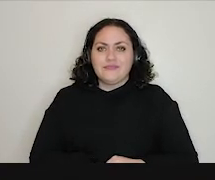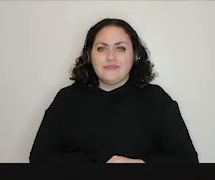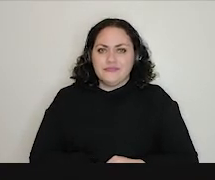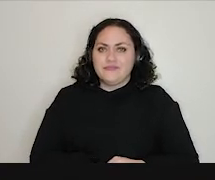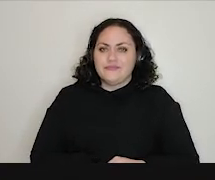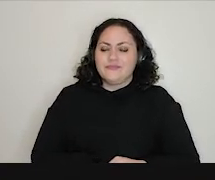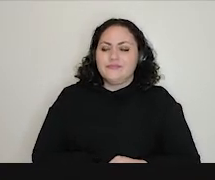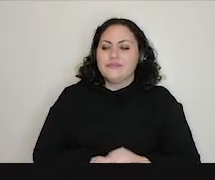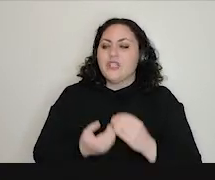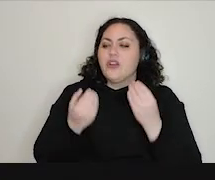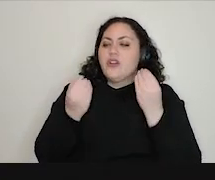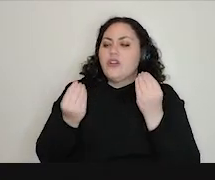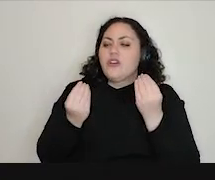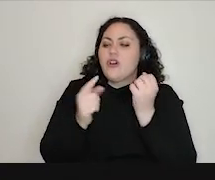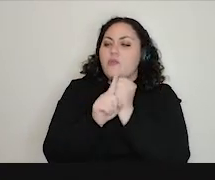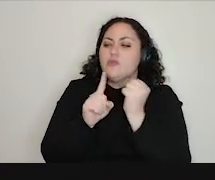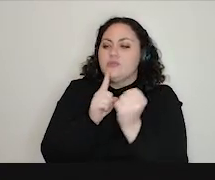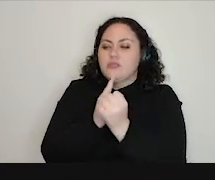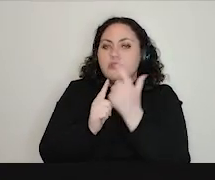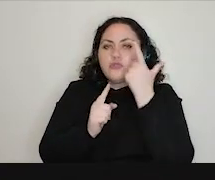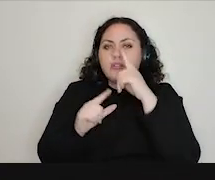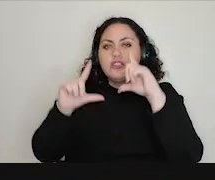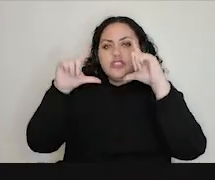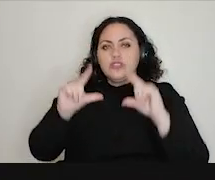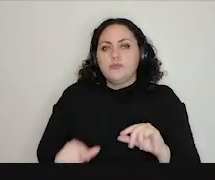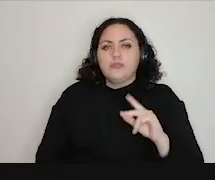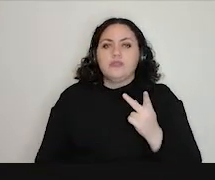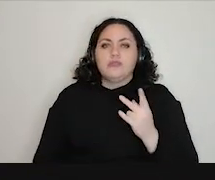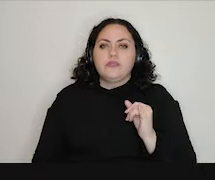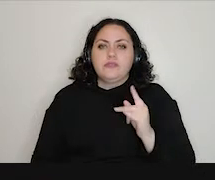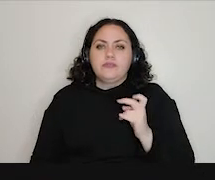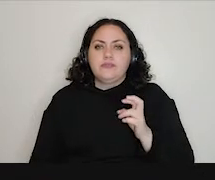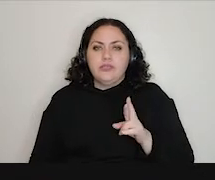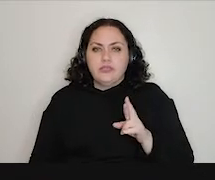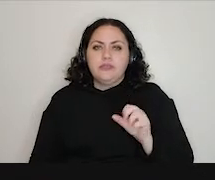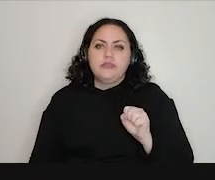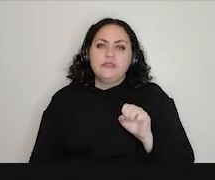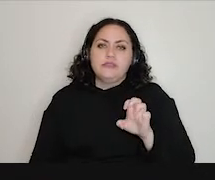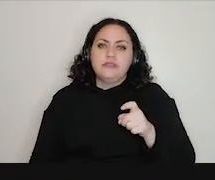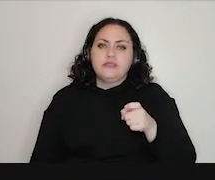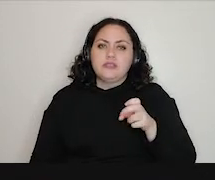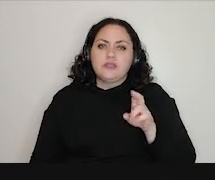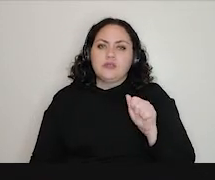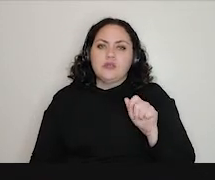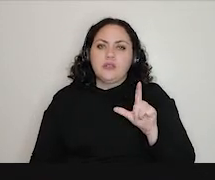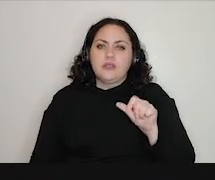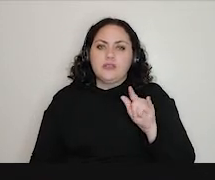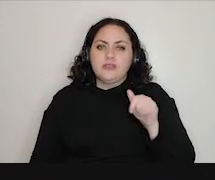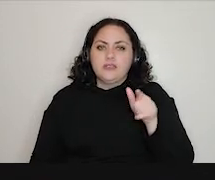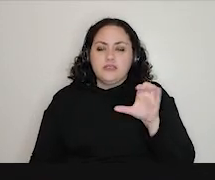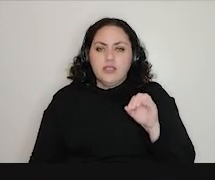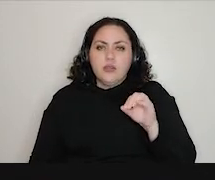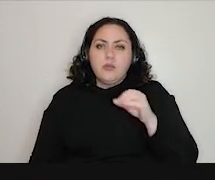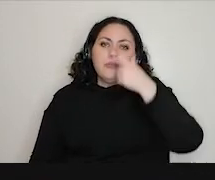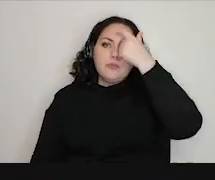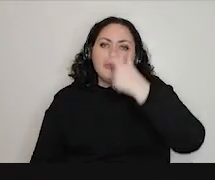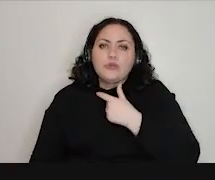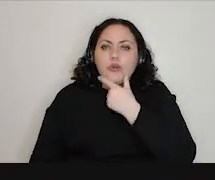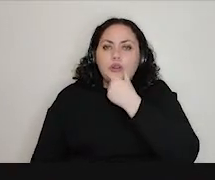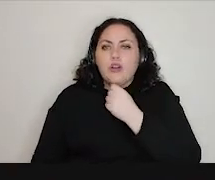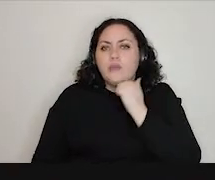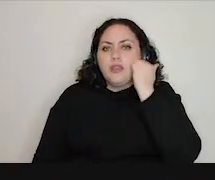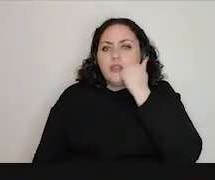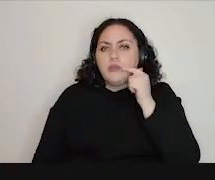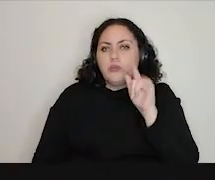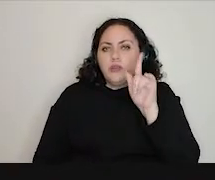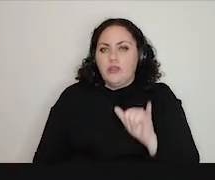Como a sociedade pode diminuir a hipersexualização dos homens negros gays? Então, Desirê,